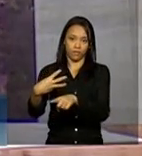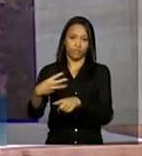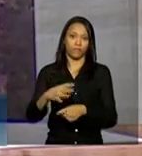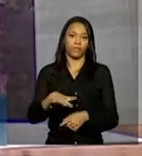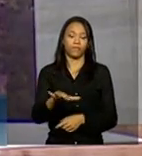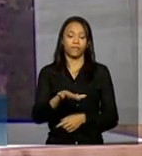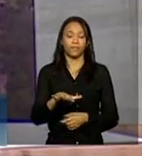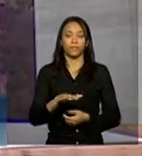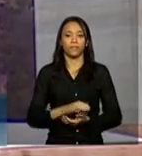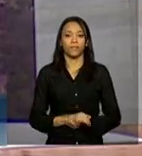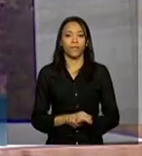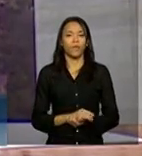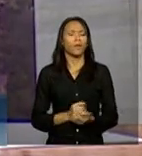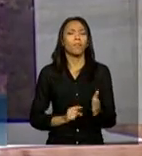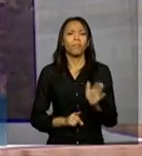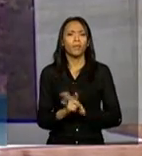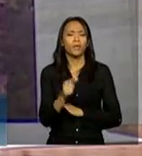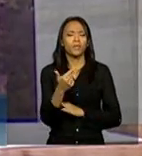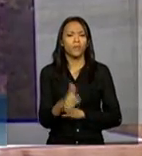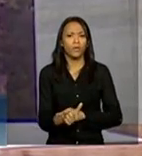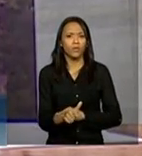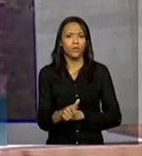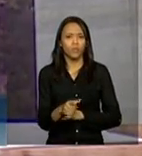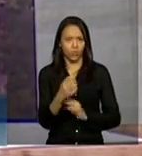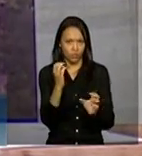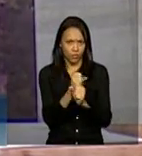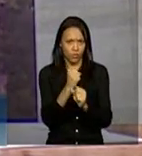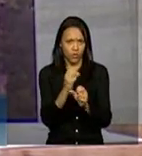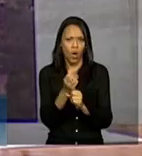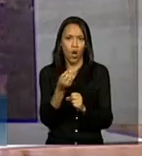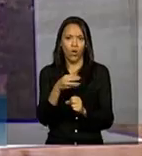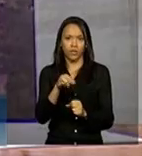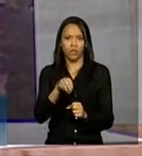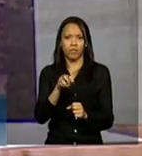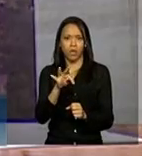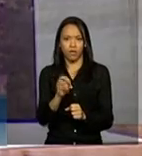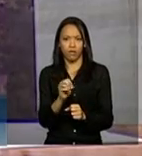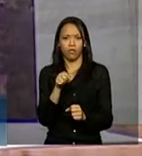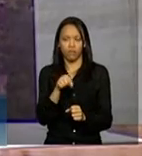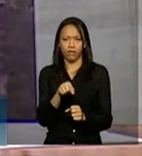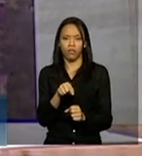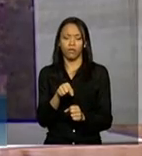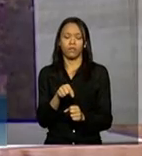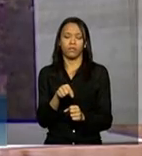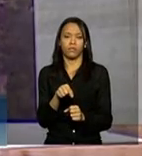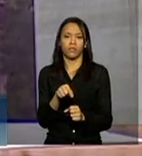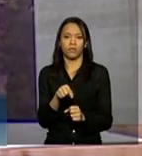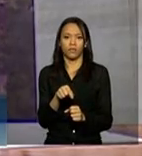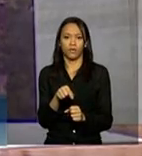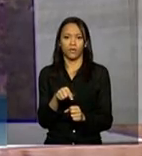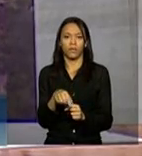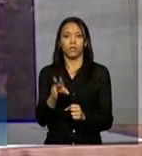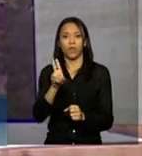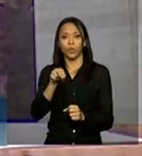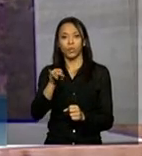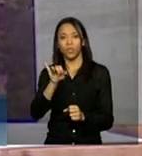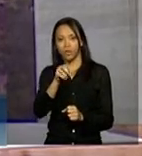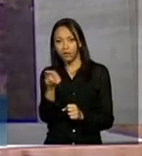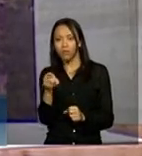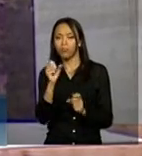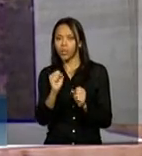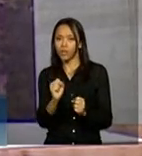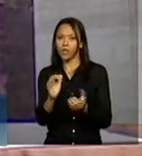se a questão do orçamento pode ser, no caso do orçamento da União, se algumas áreas